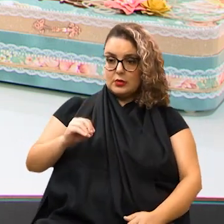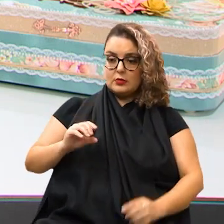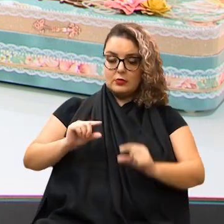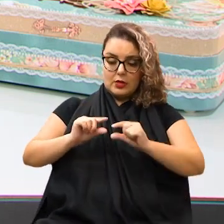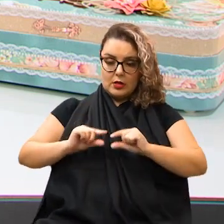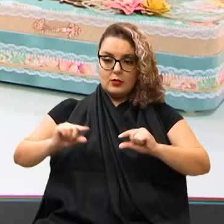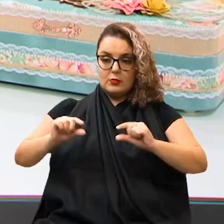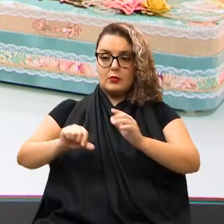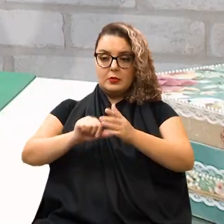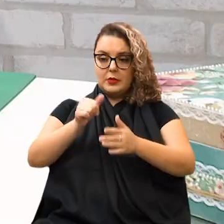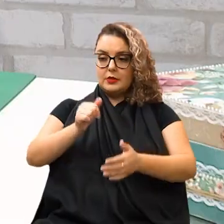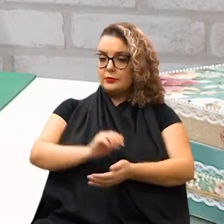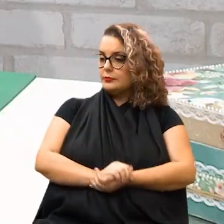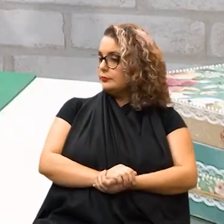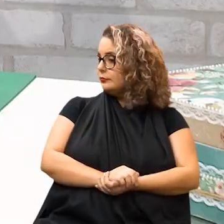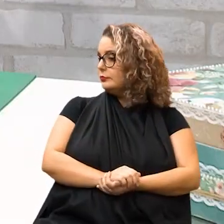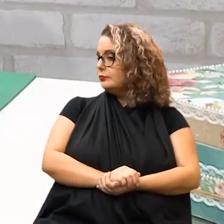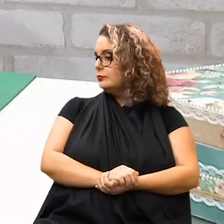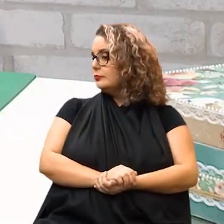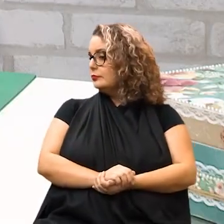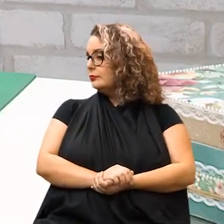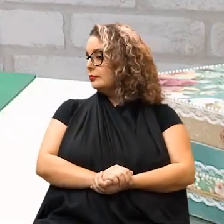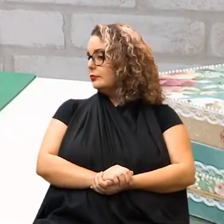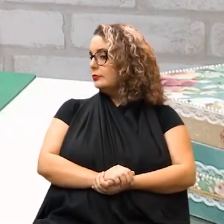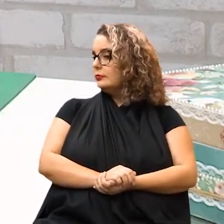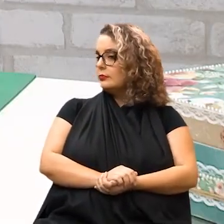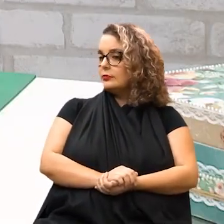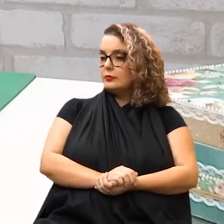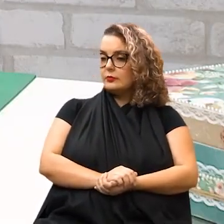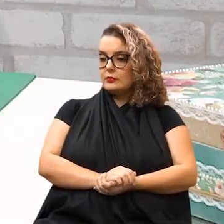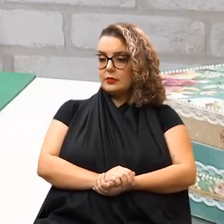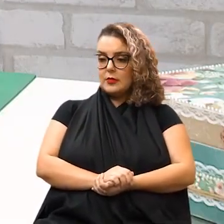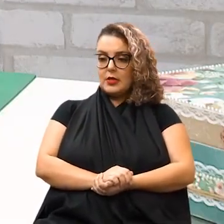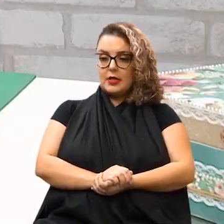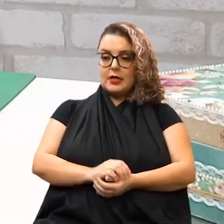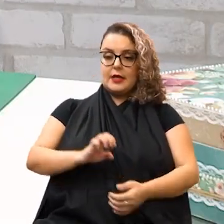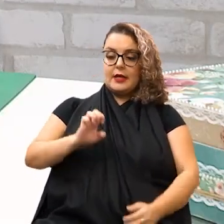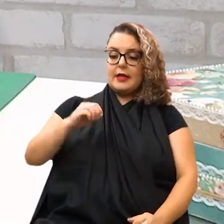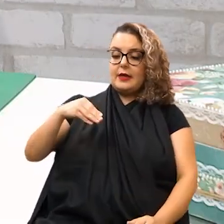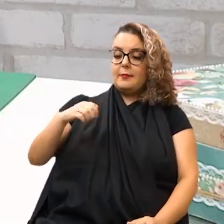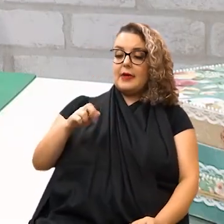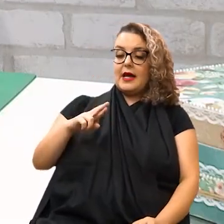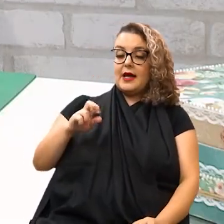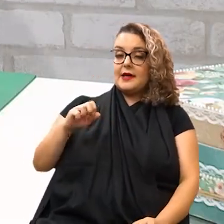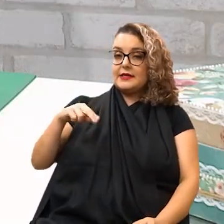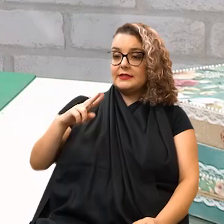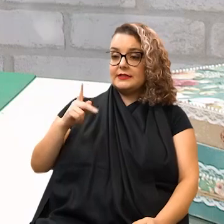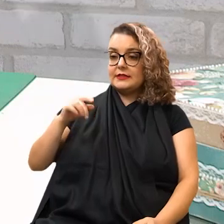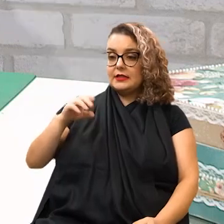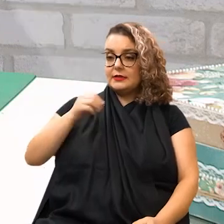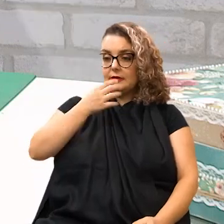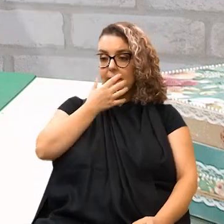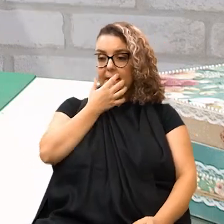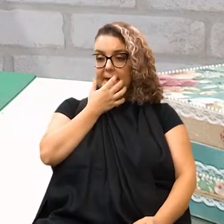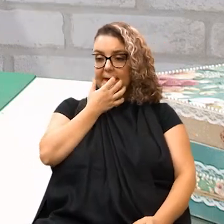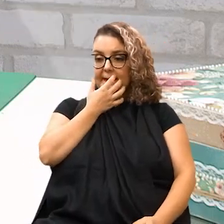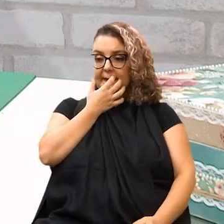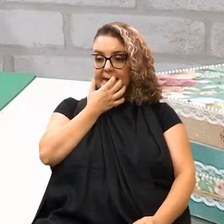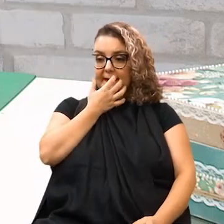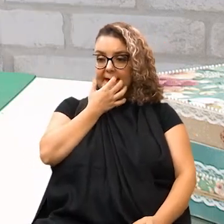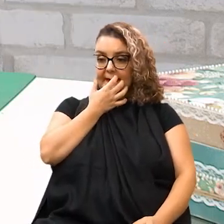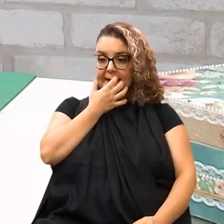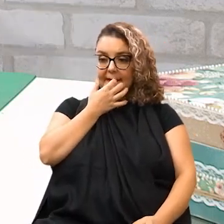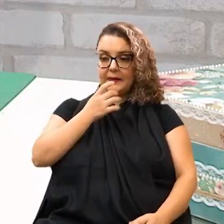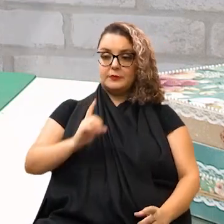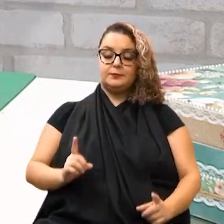vem os cordões embaixo primeiro. Então, eu vou fazer aqui, eu chamo de emaranhado, que é um rolinho de fio, eu vou pegar